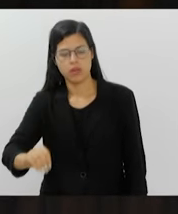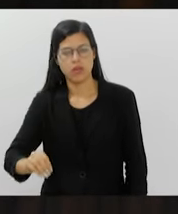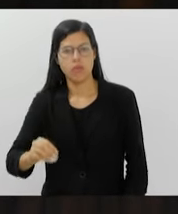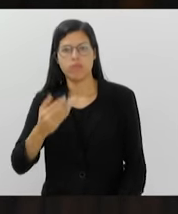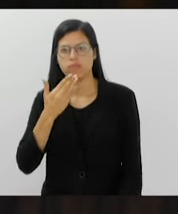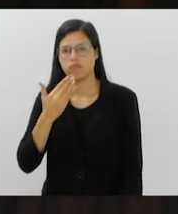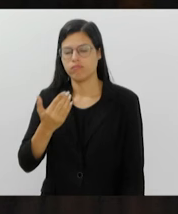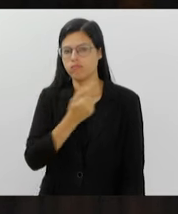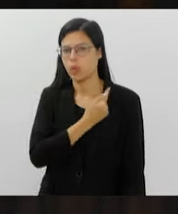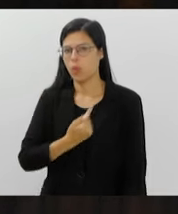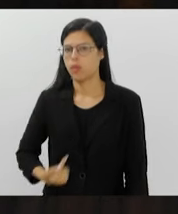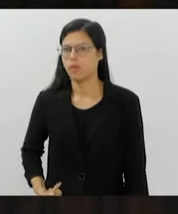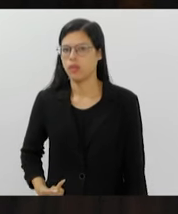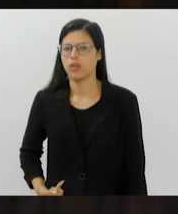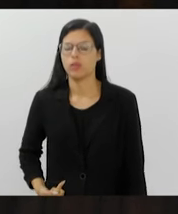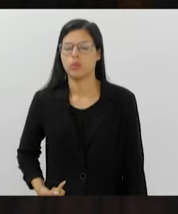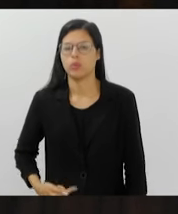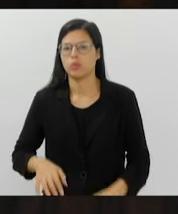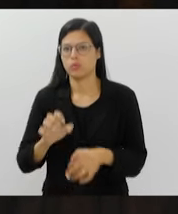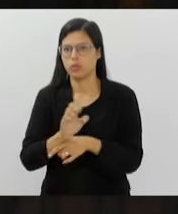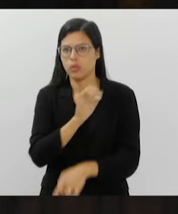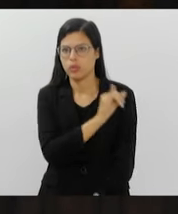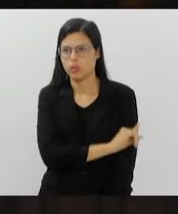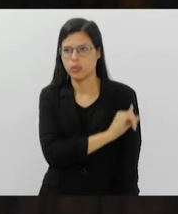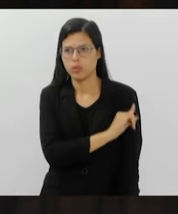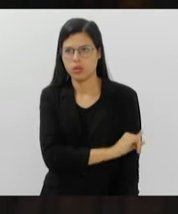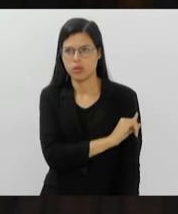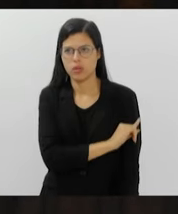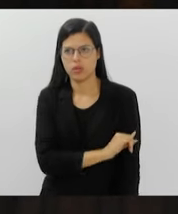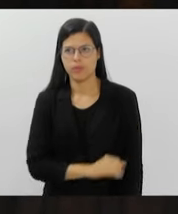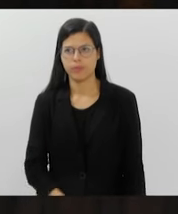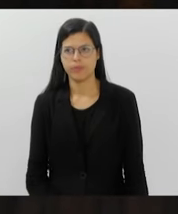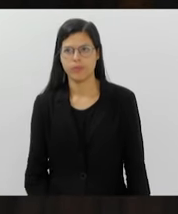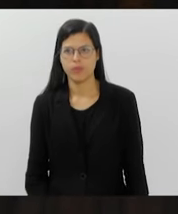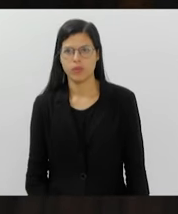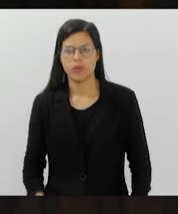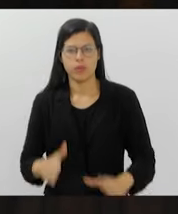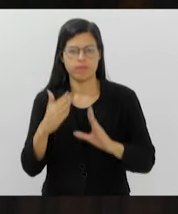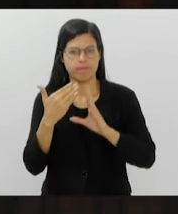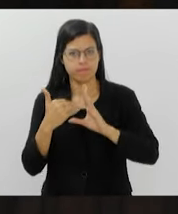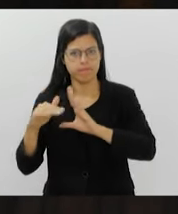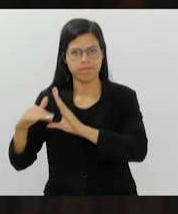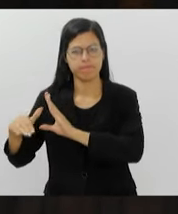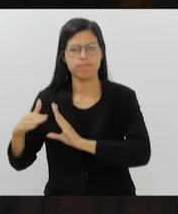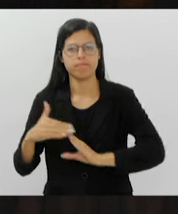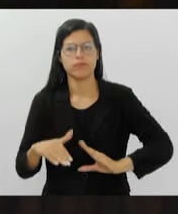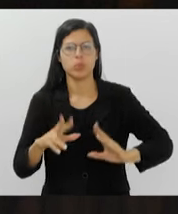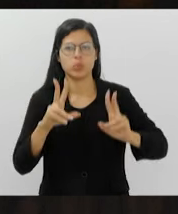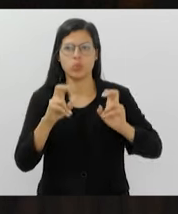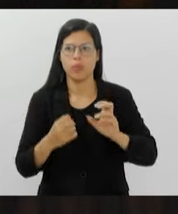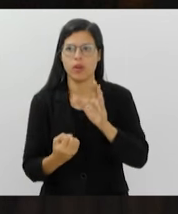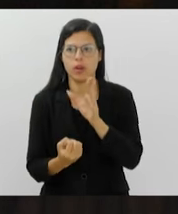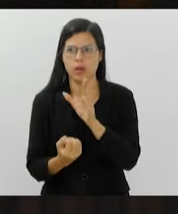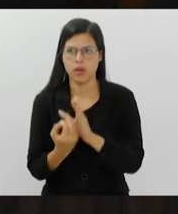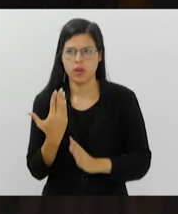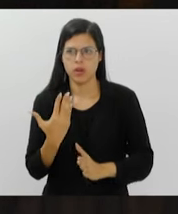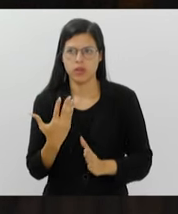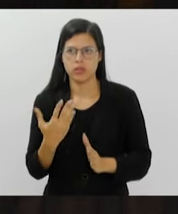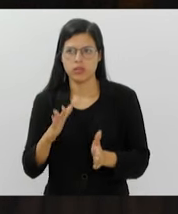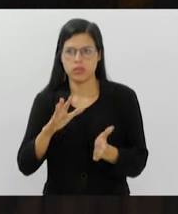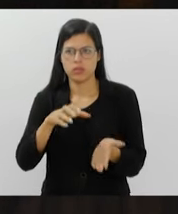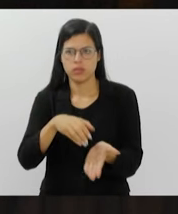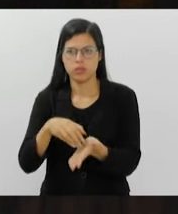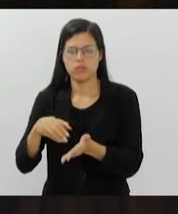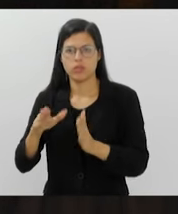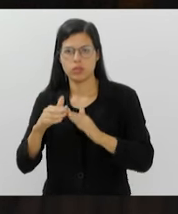excelentíssimo senhor governador do estado do Rio de Janeiro o envio de mensagem dispondo sobre a criação de unidade do Colégio